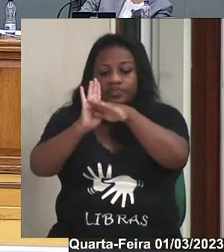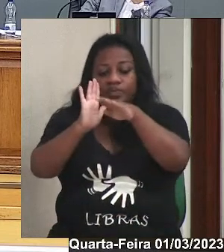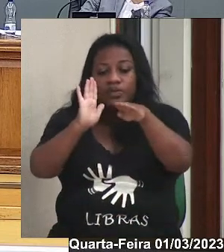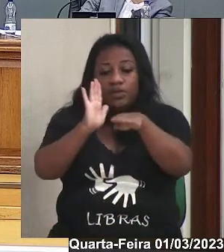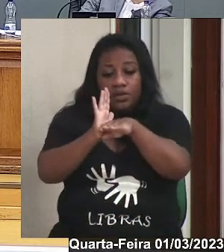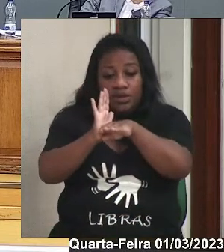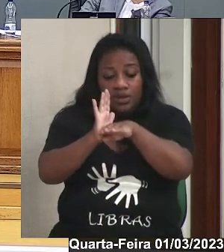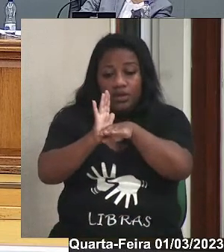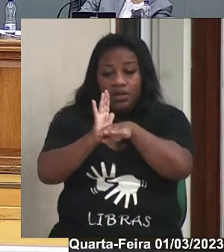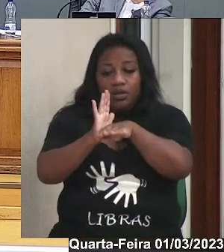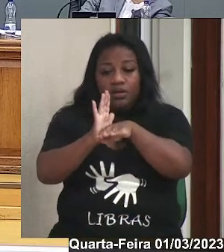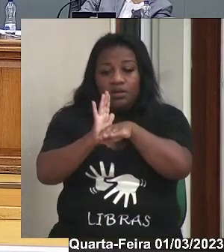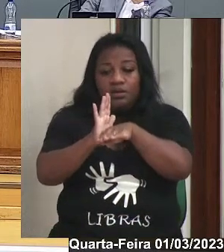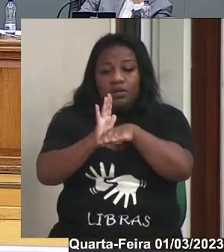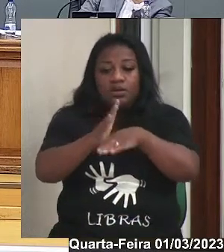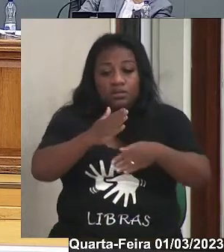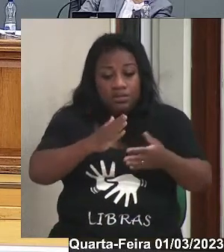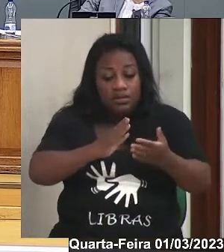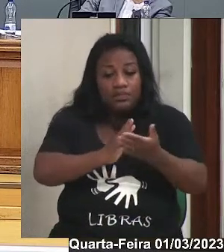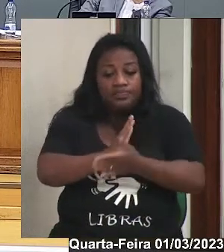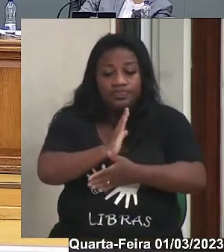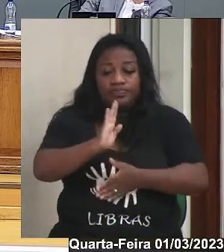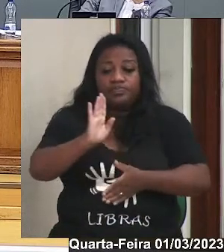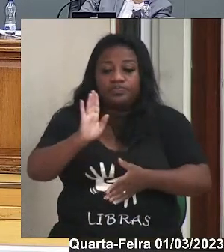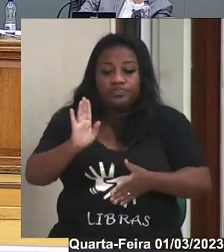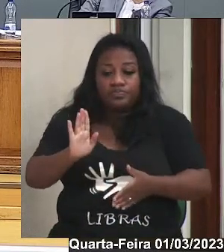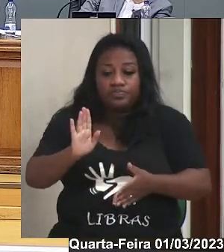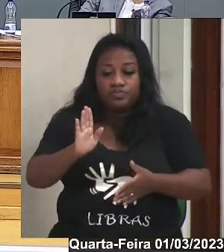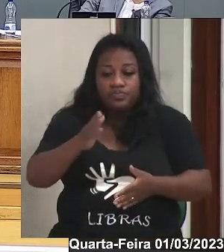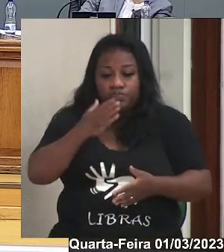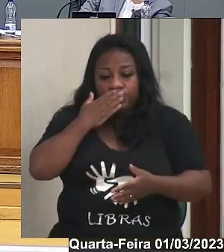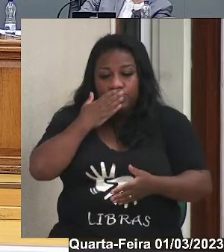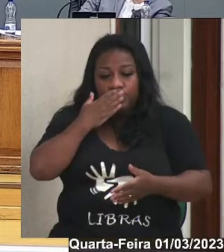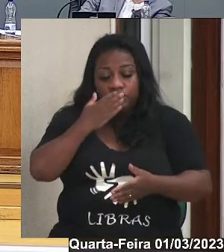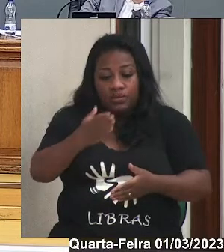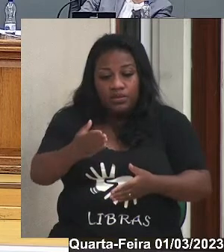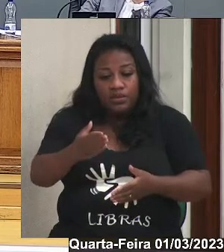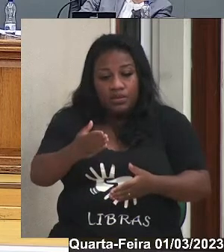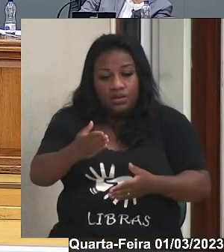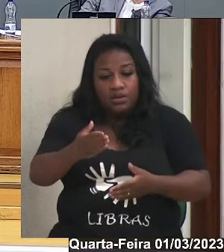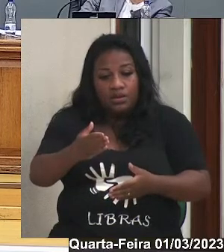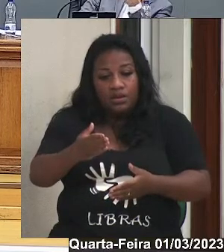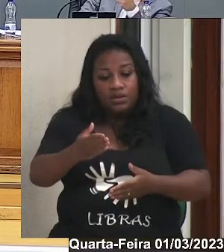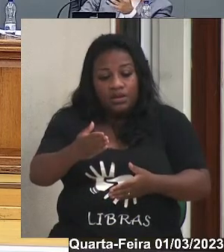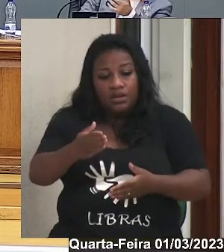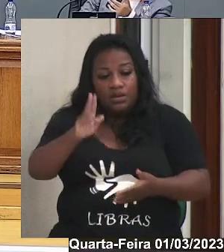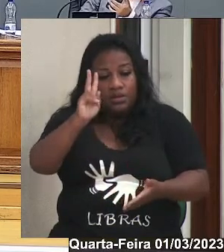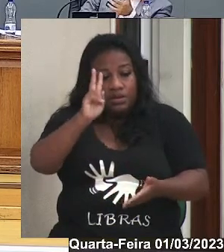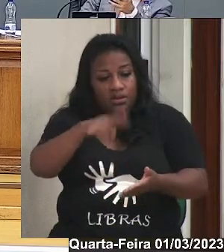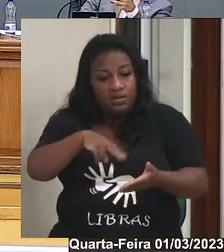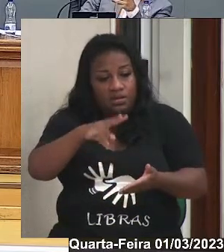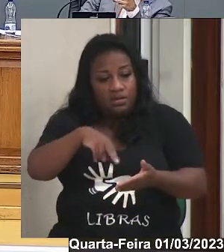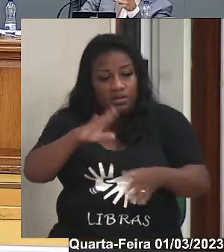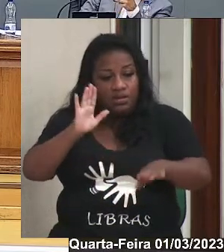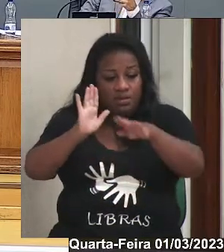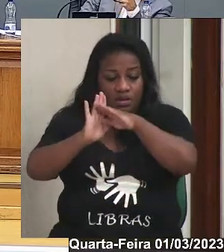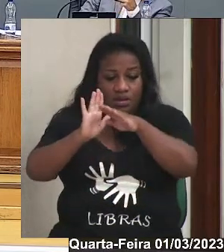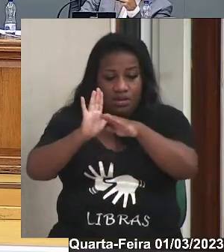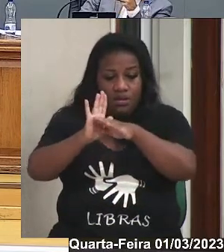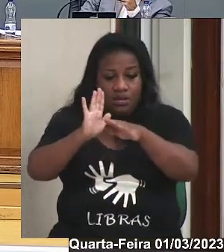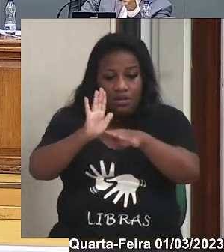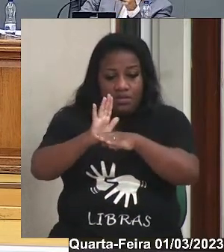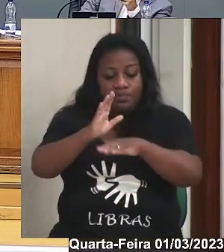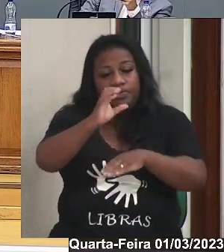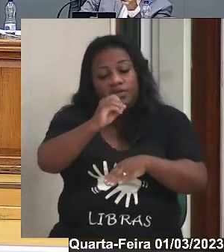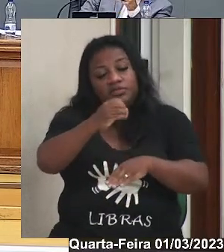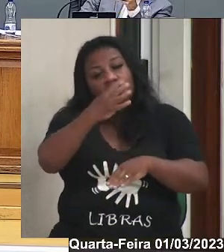Projeto de decreto legislativo número 03/2023 está aprovado. Solicito que o secretário faça a leitura do projeto de decreto